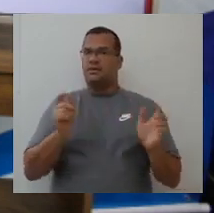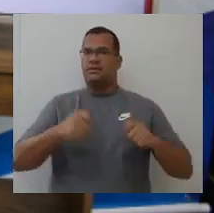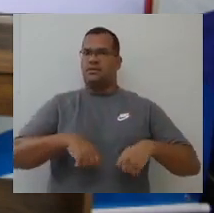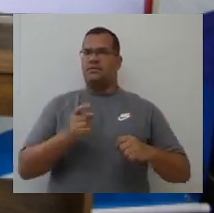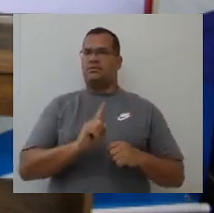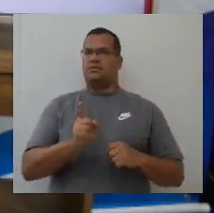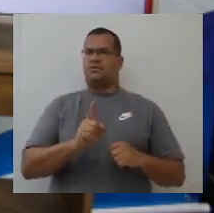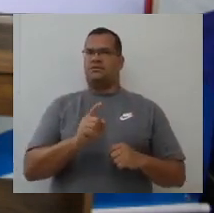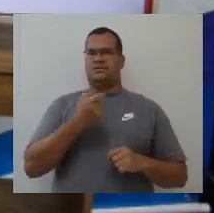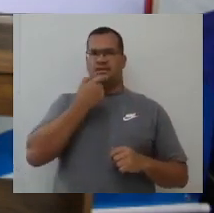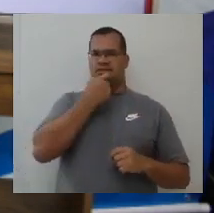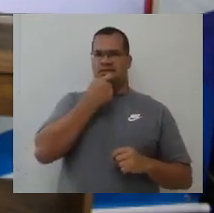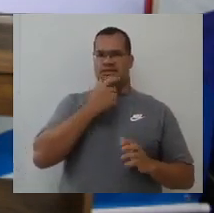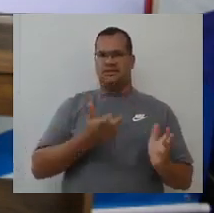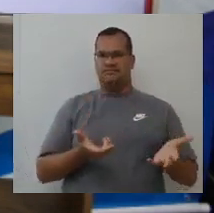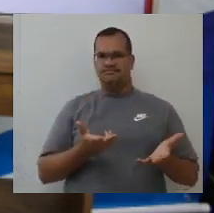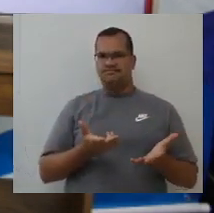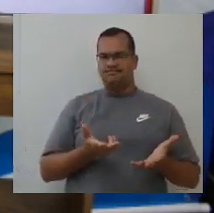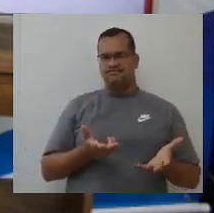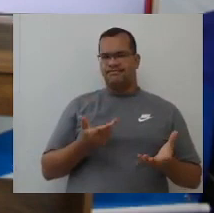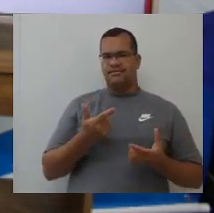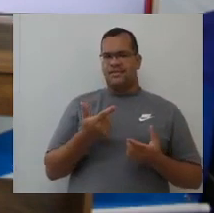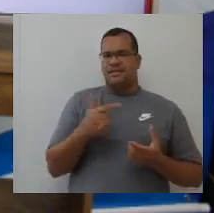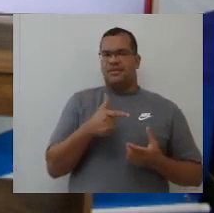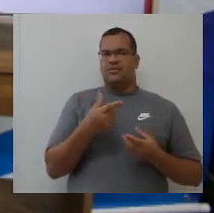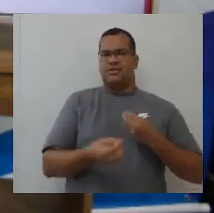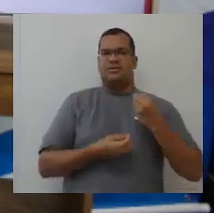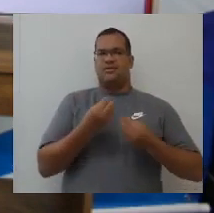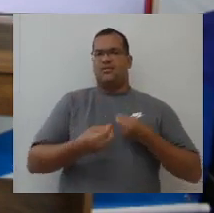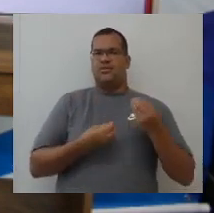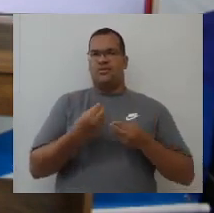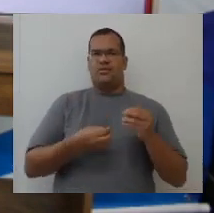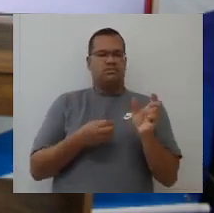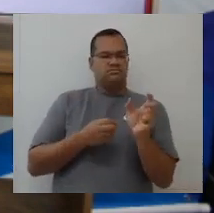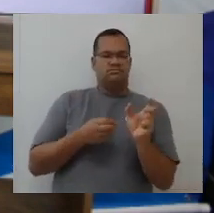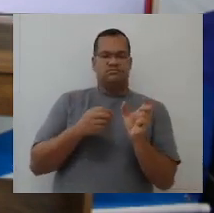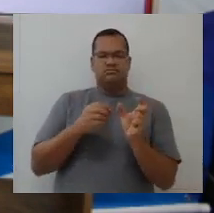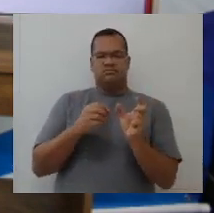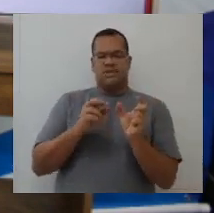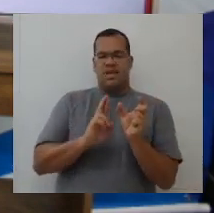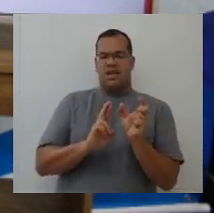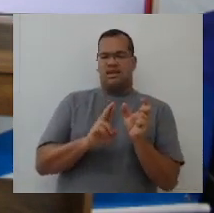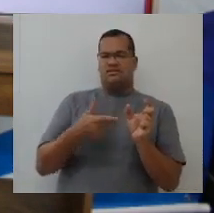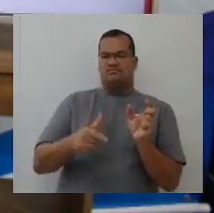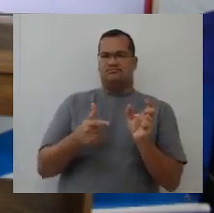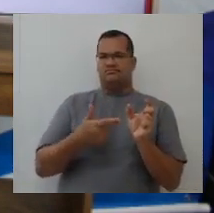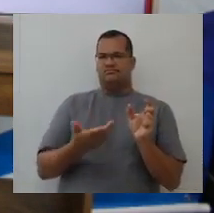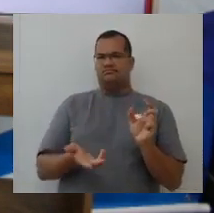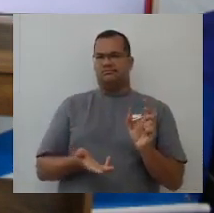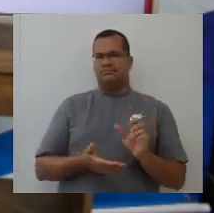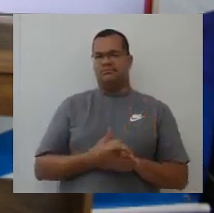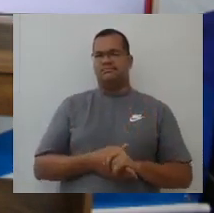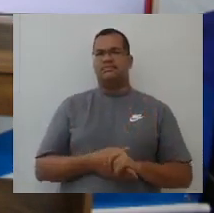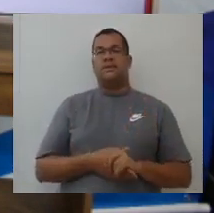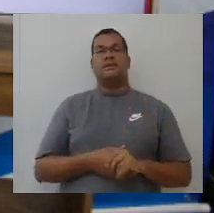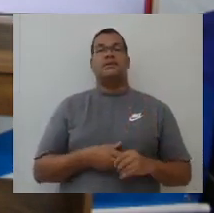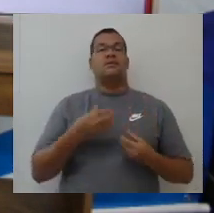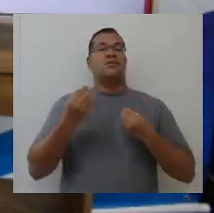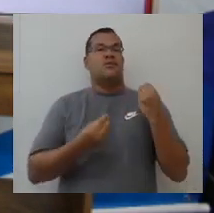possível formar na língua inglesa. Eu não tenho como colocar R ao final do verbo em inglês. Se eu não tenho como fazer